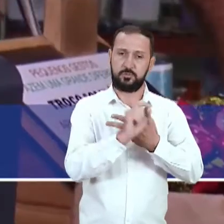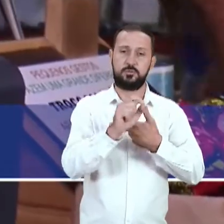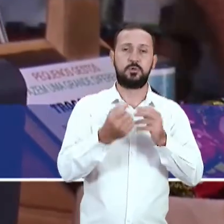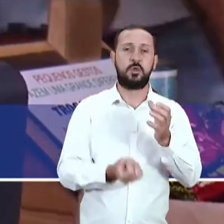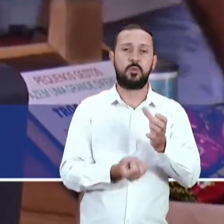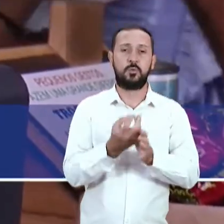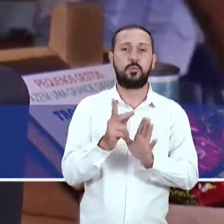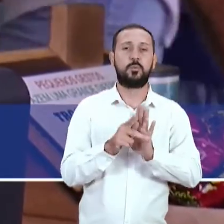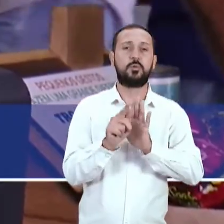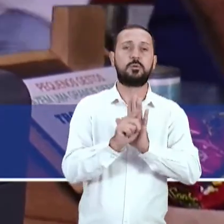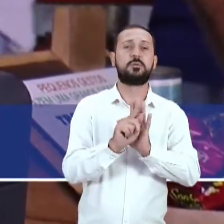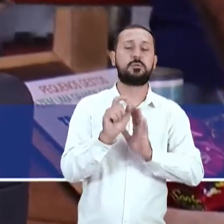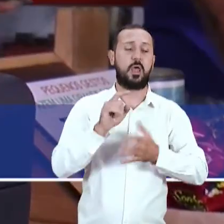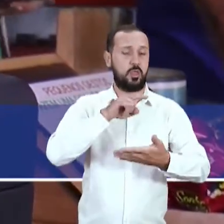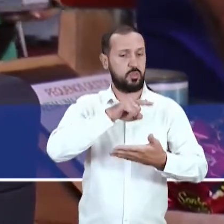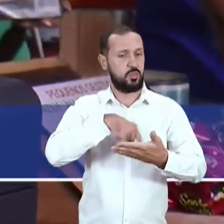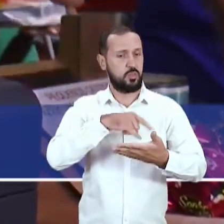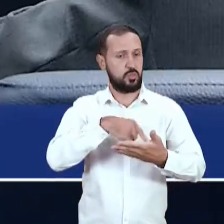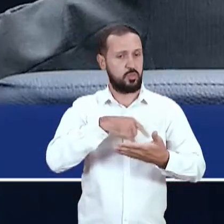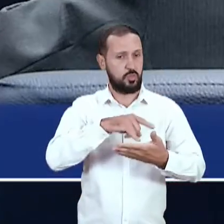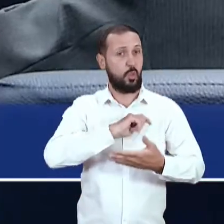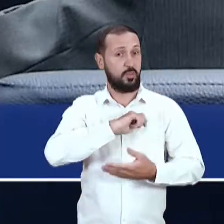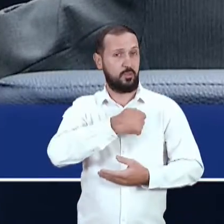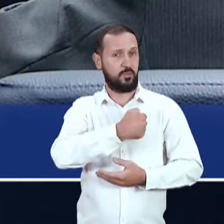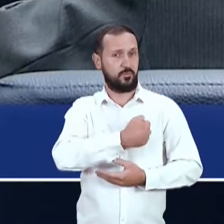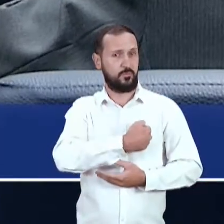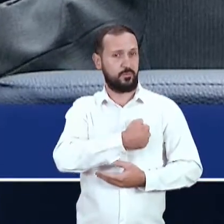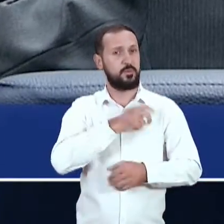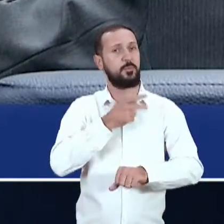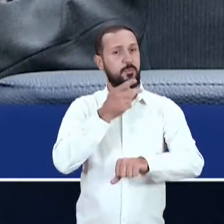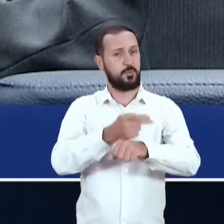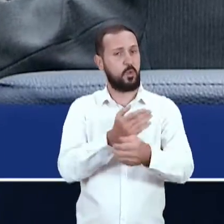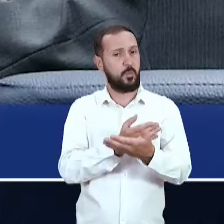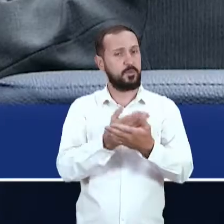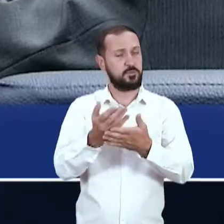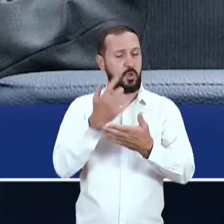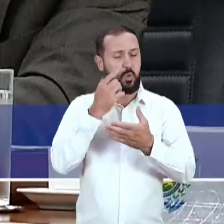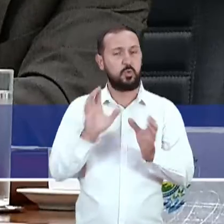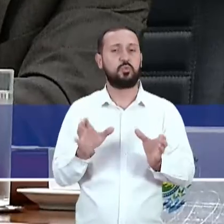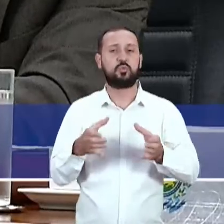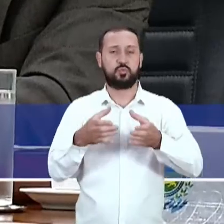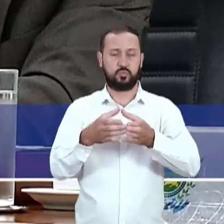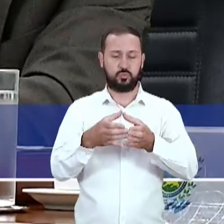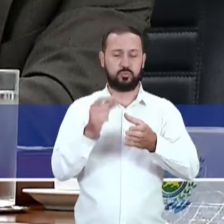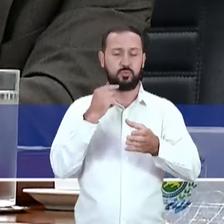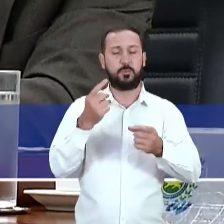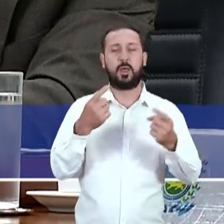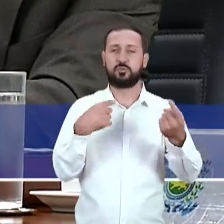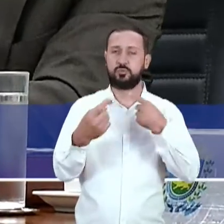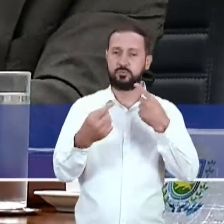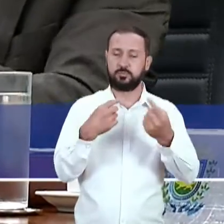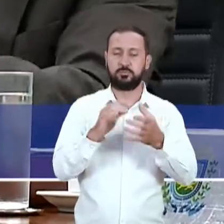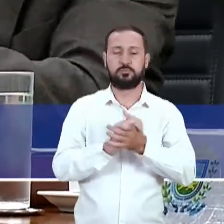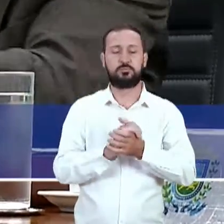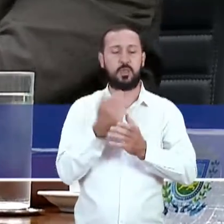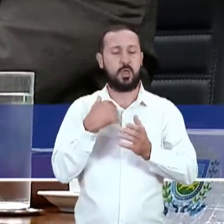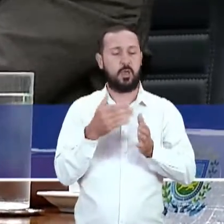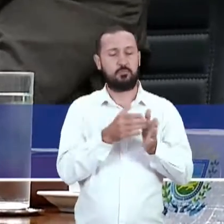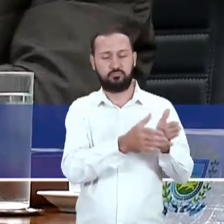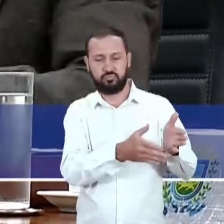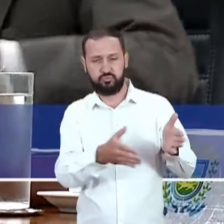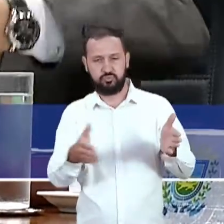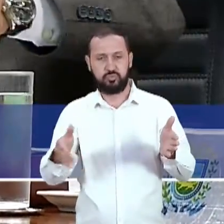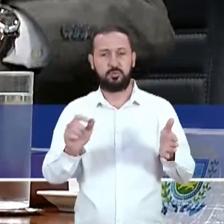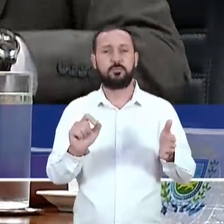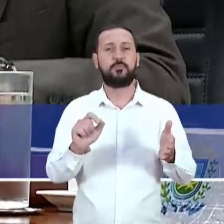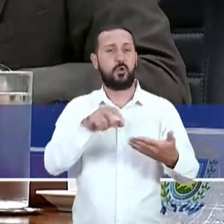implantar no Estado o programa Nota Fiscal Premiada, segue para a votação em plenário. O parecer pela regular tramitação do projeto